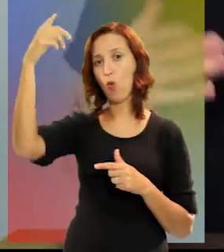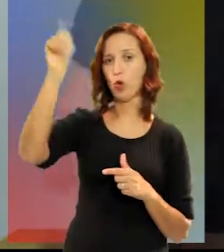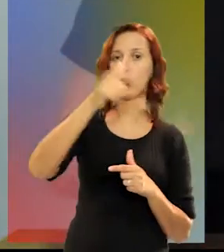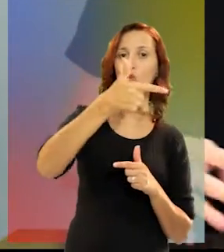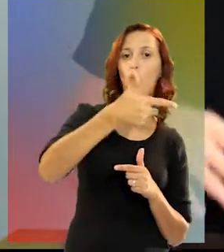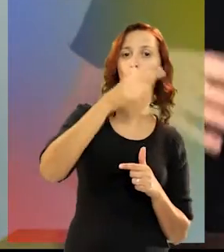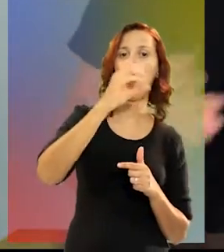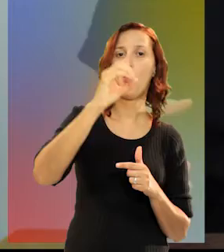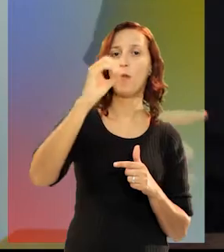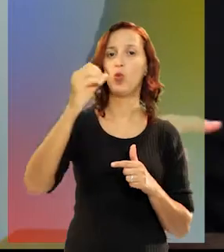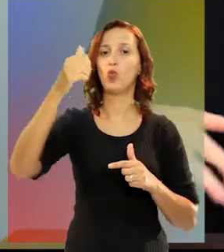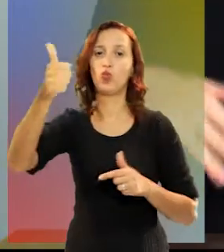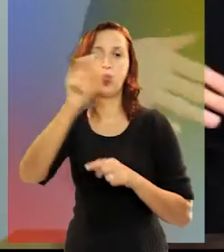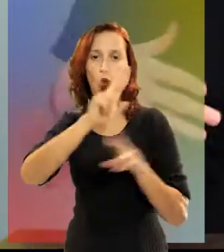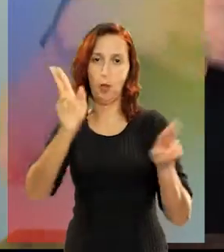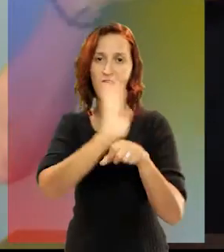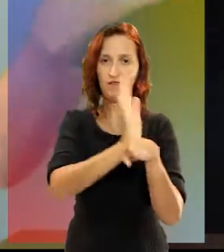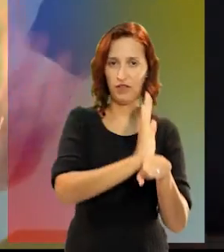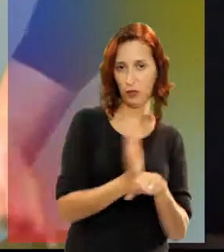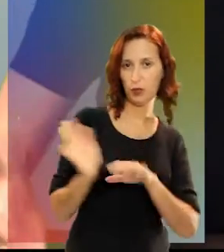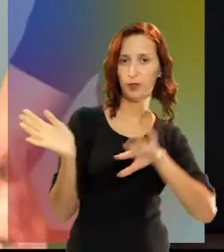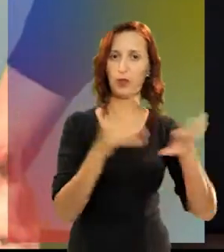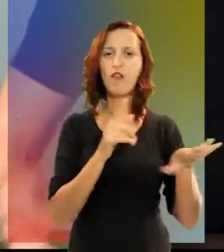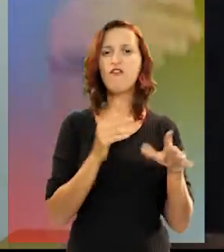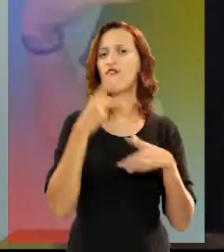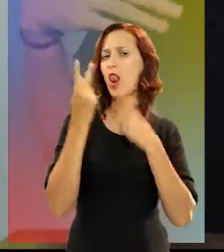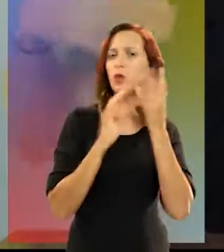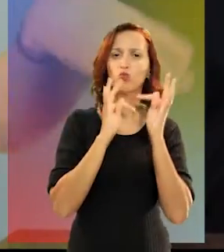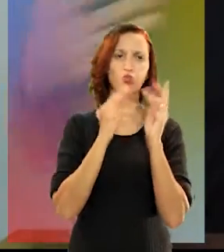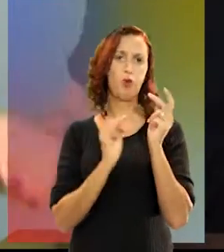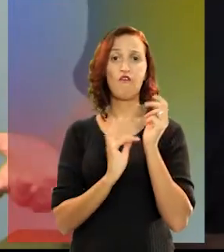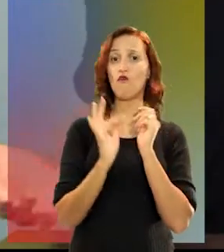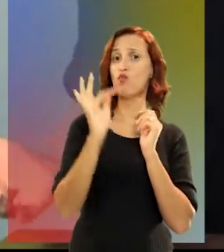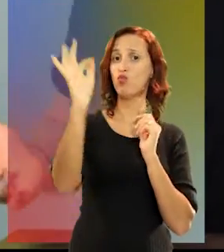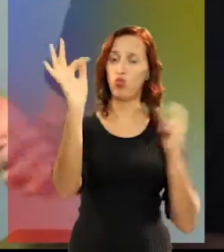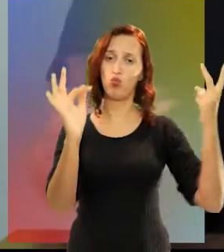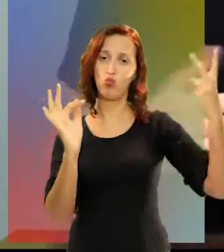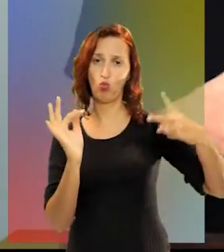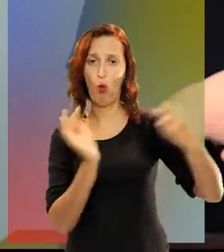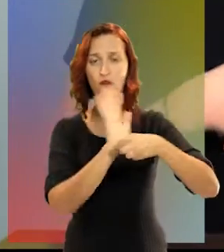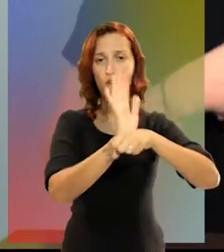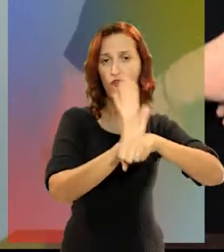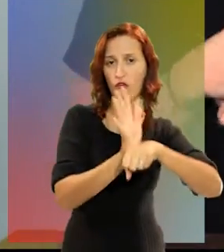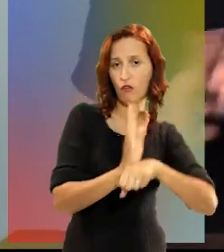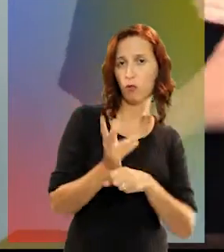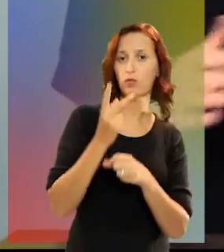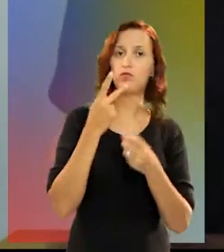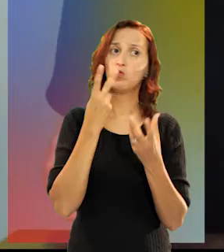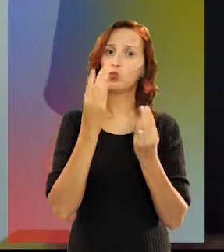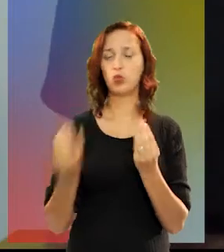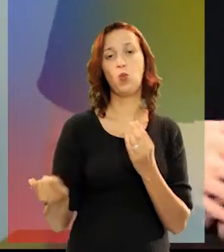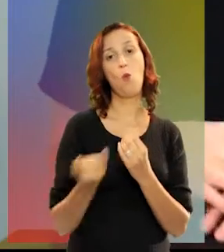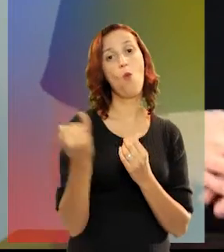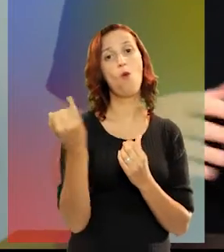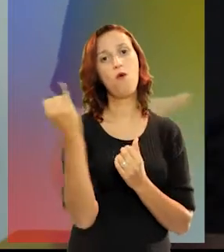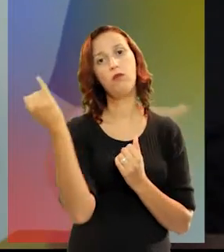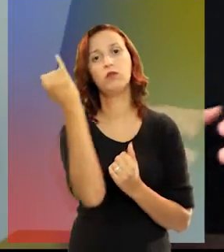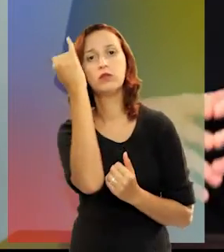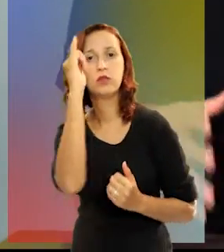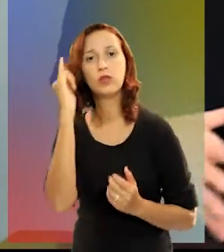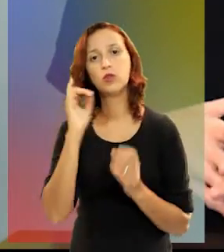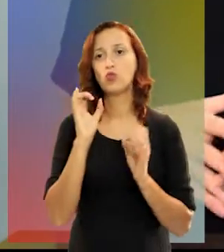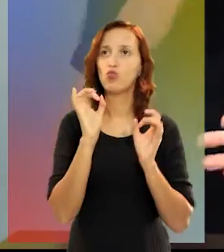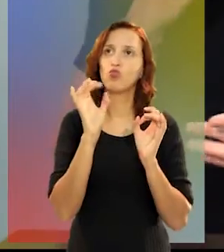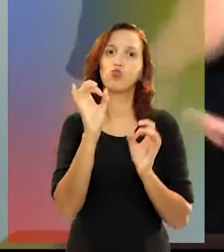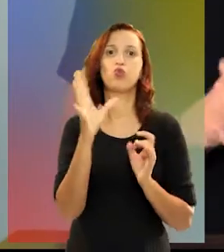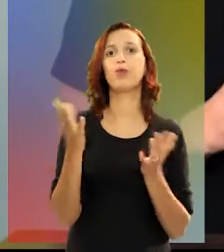sobre o futuro, sobre a liberdade e o que nos espera lá pra frente, essas duas obras, né, são absolutamente importantes. Elas não só são